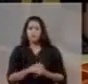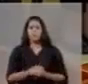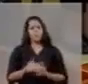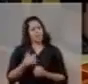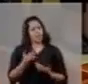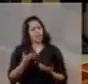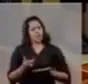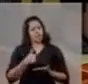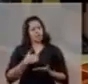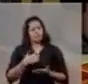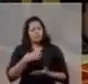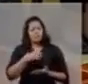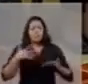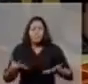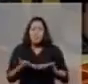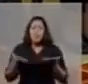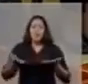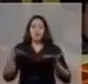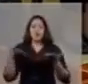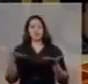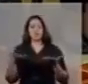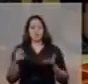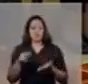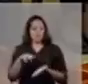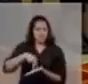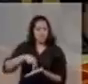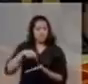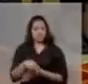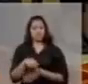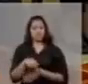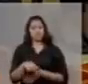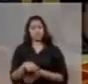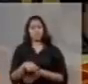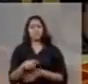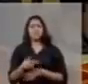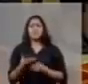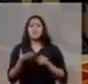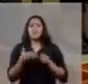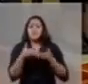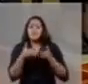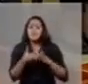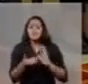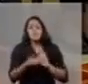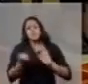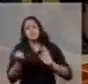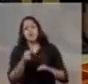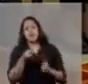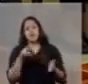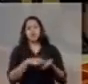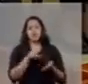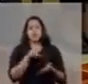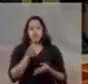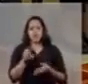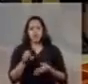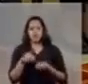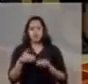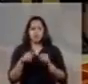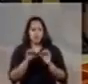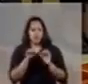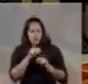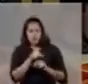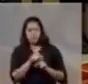essa tribuna, e requerendo, então, o desprovimento do recurso ou que o recurso, na linha